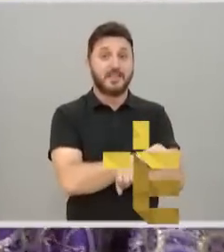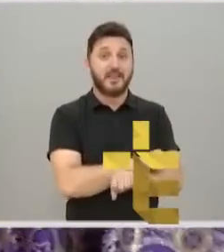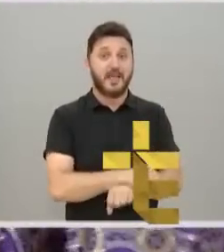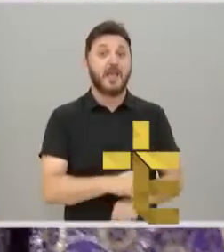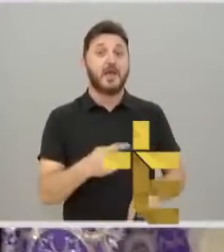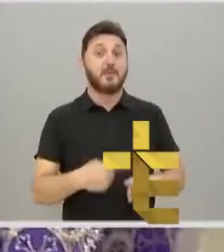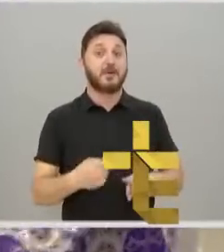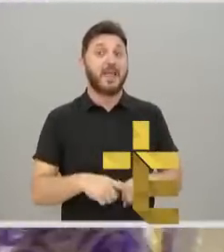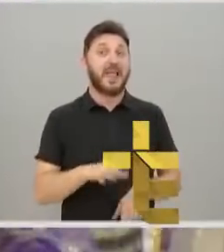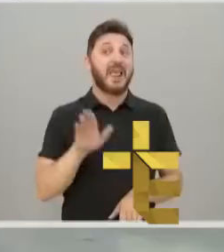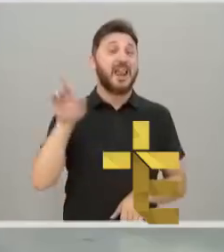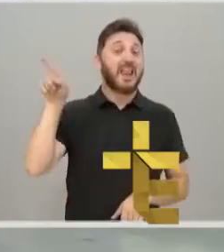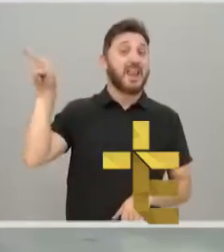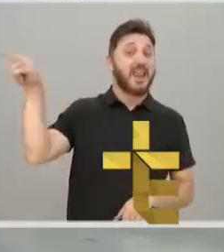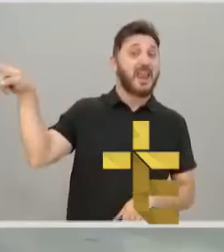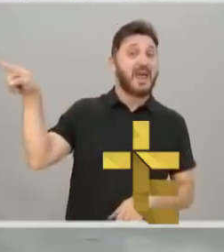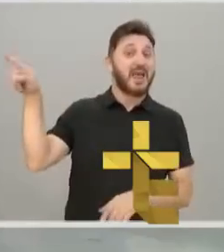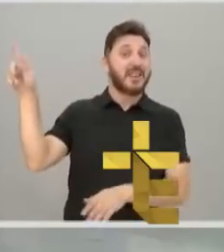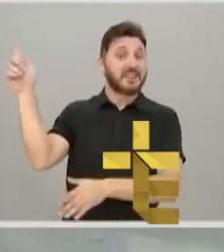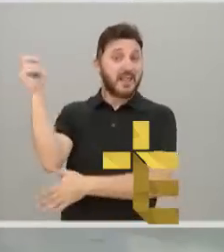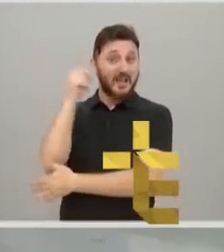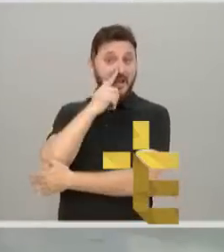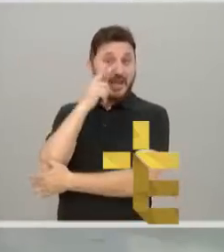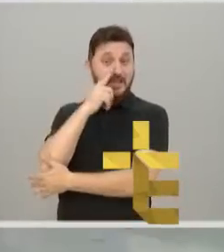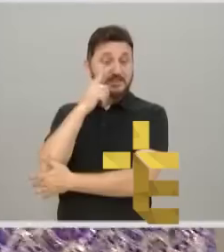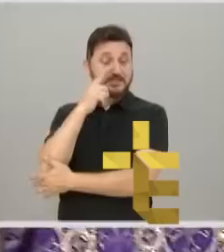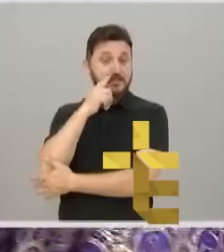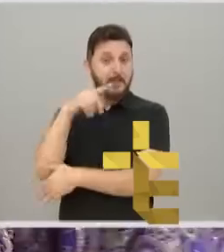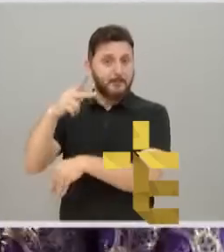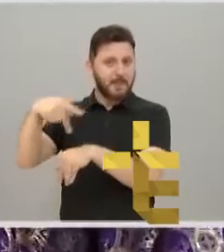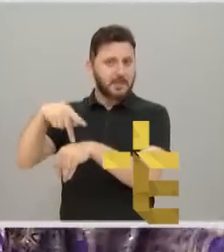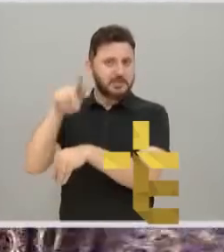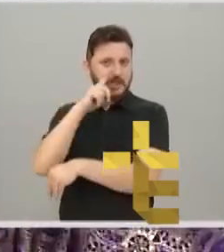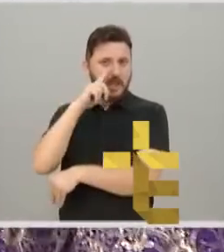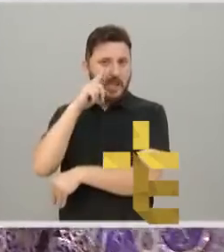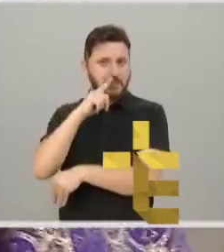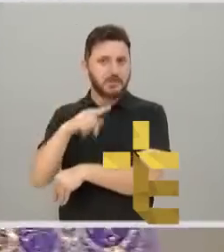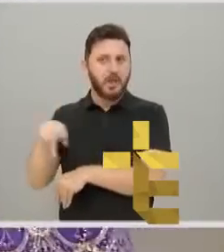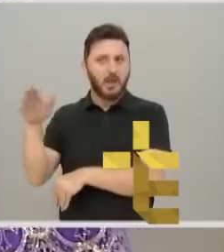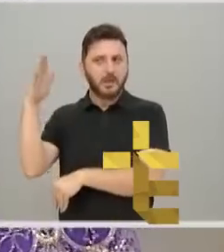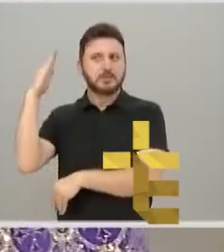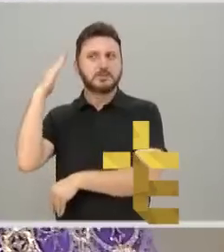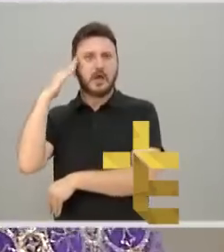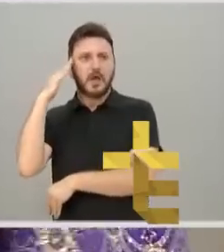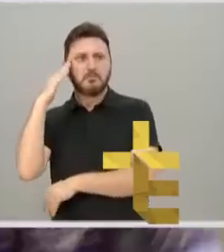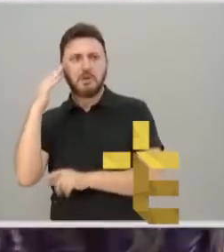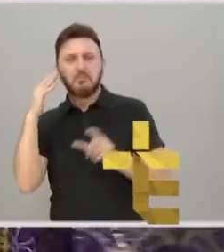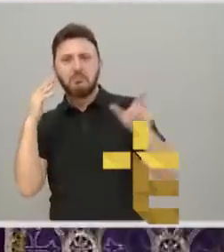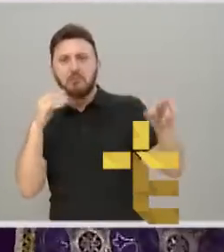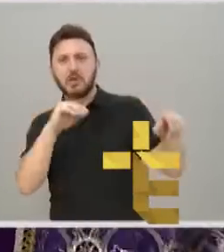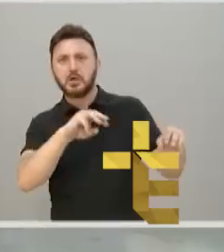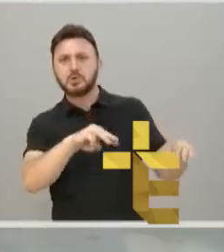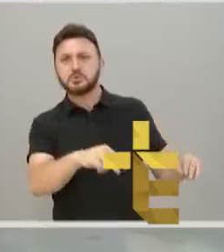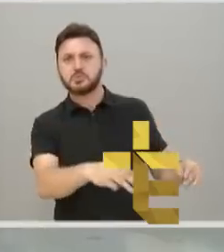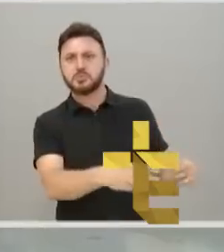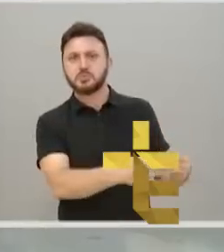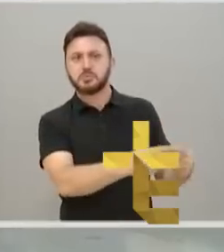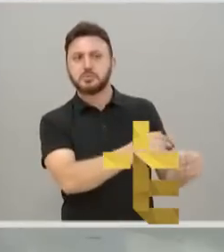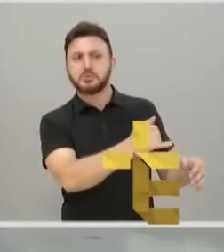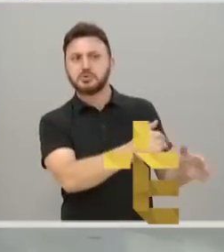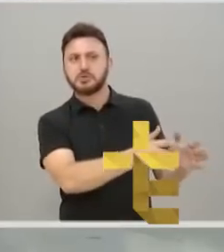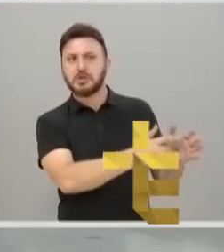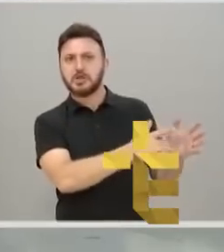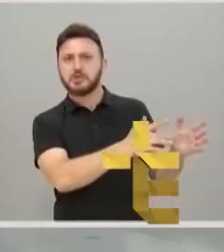um Platão, talvez um Aristóteles, um homem sabido. Os gregos vão atrás de